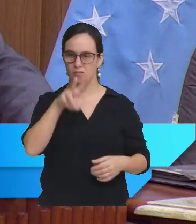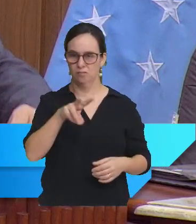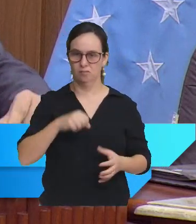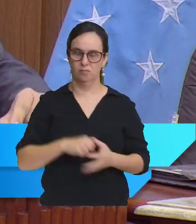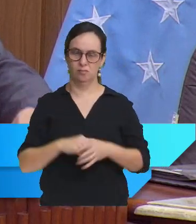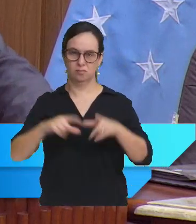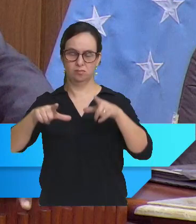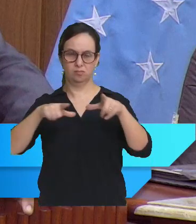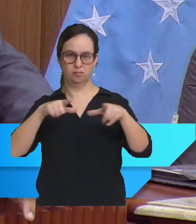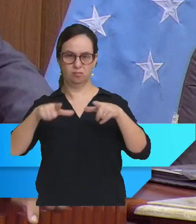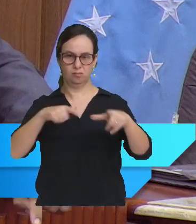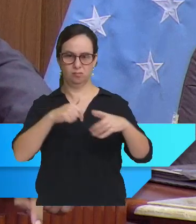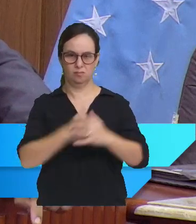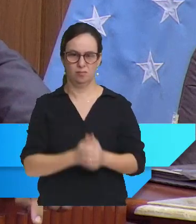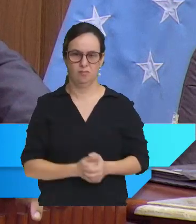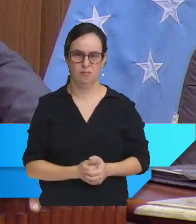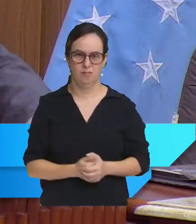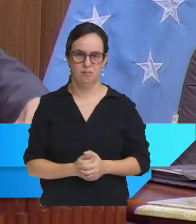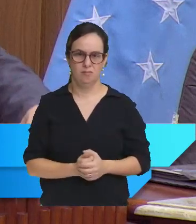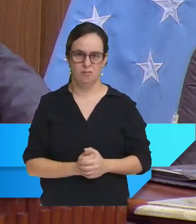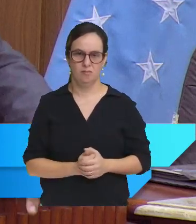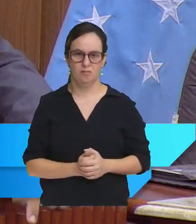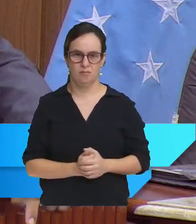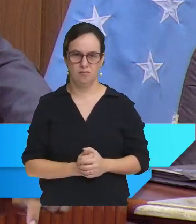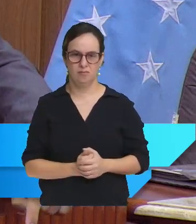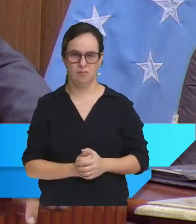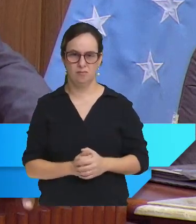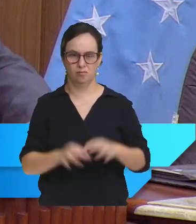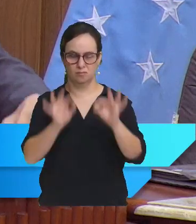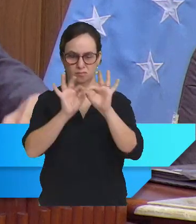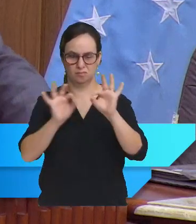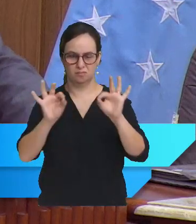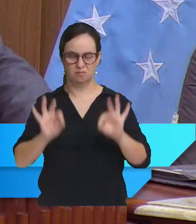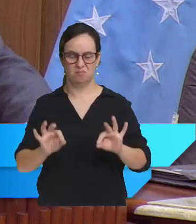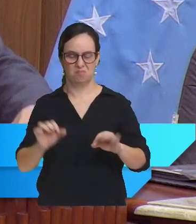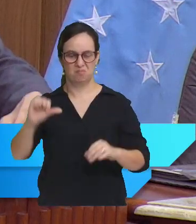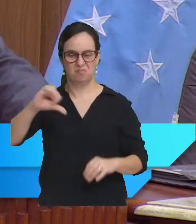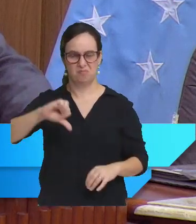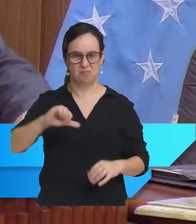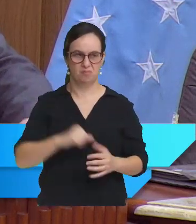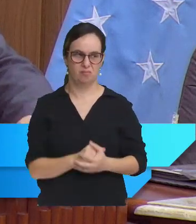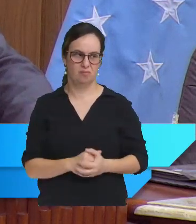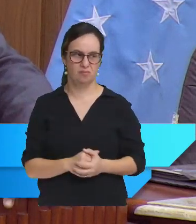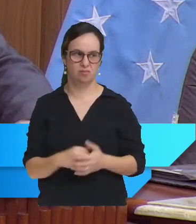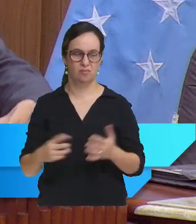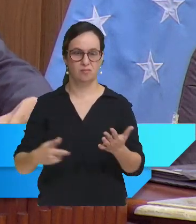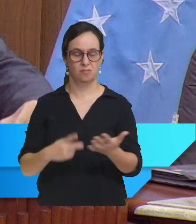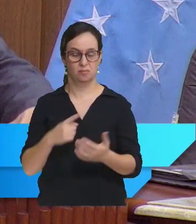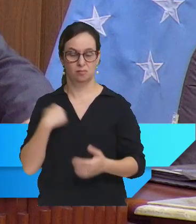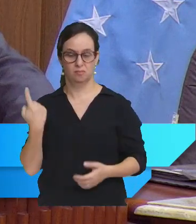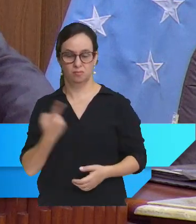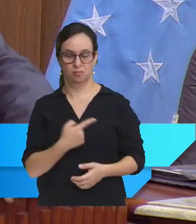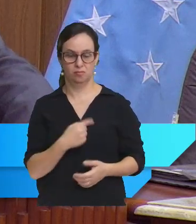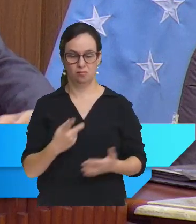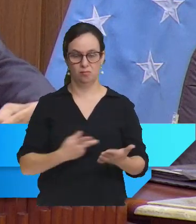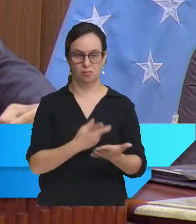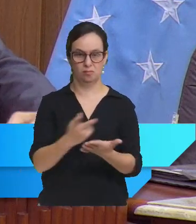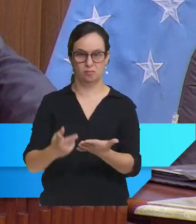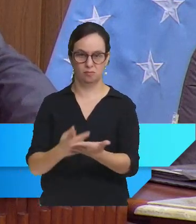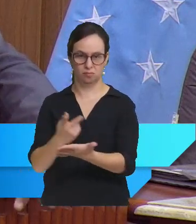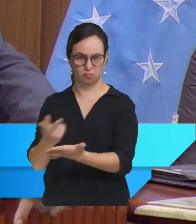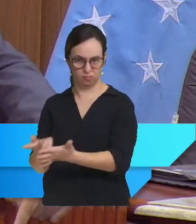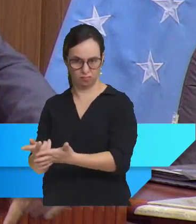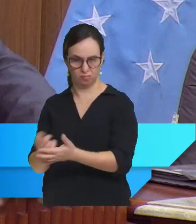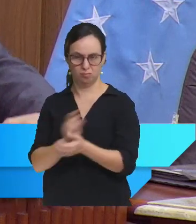feito, a proposição de projetos, o combate, a luta para defender os funcionários públicos, para defender